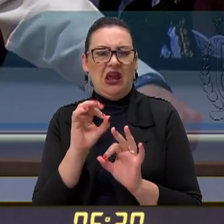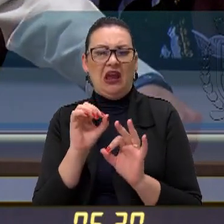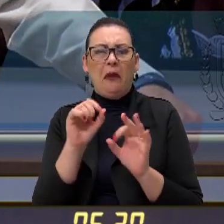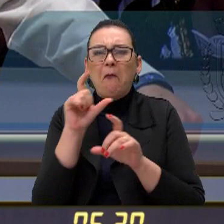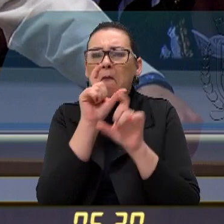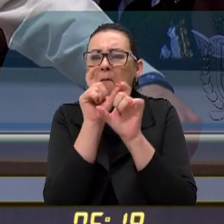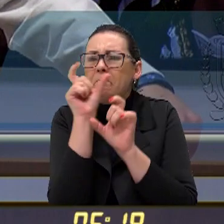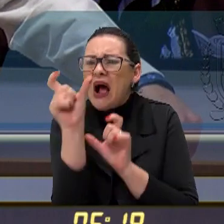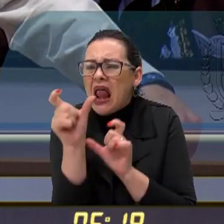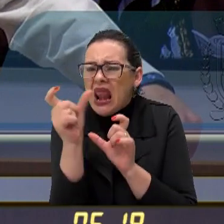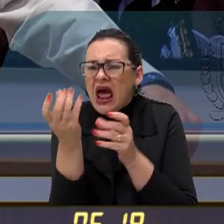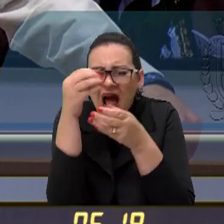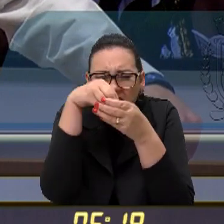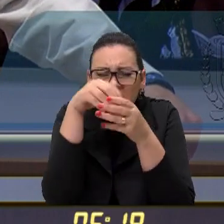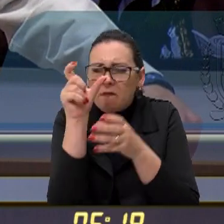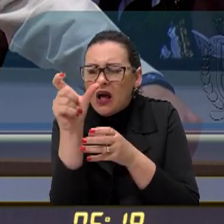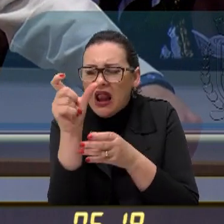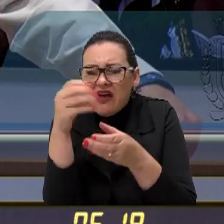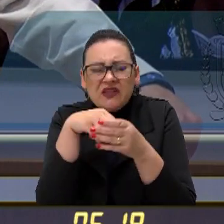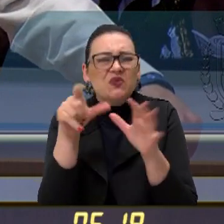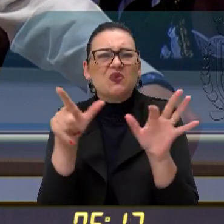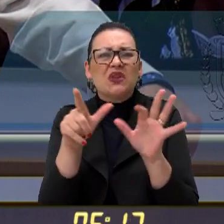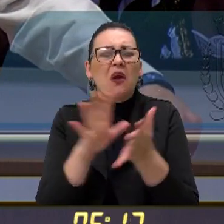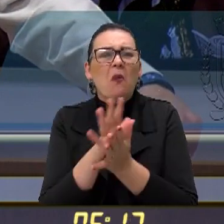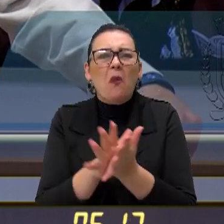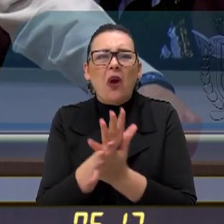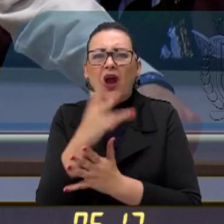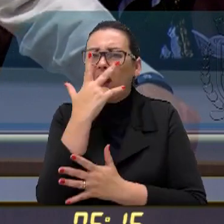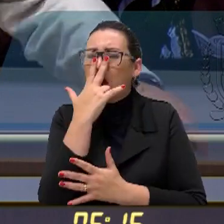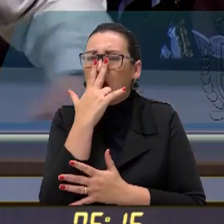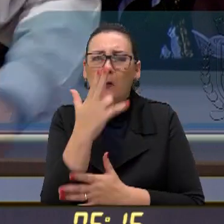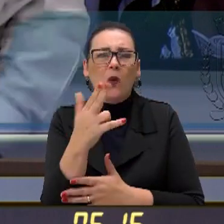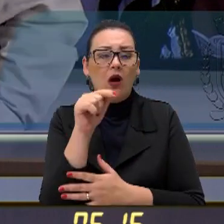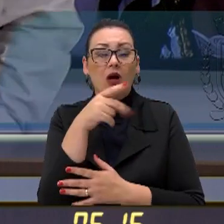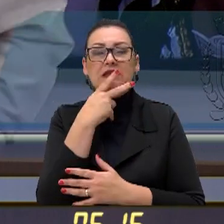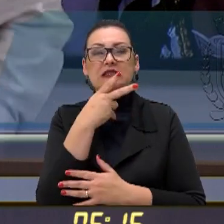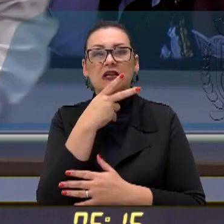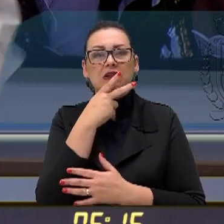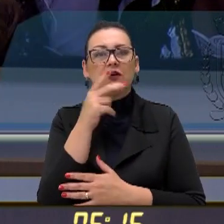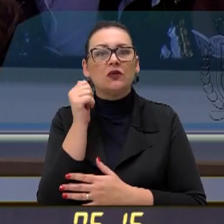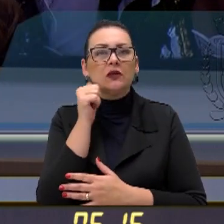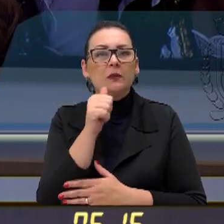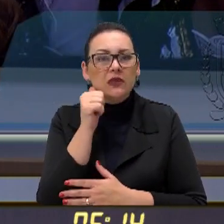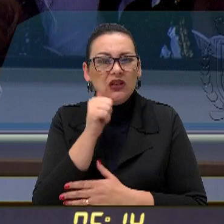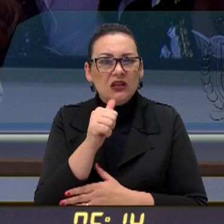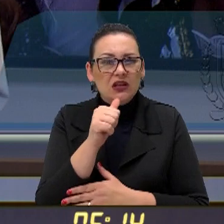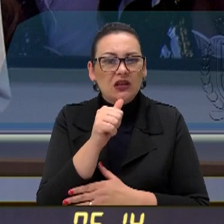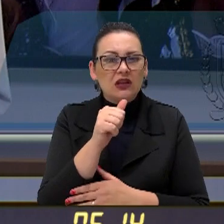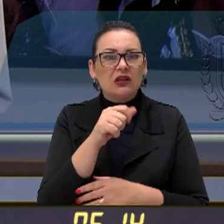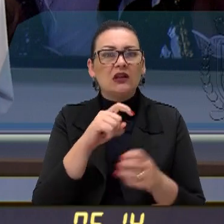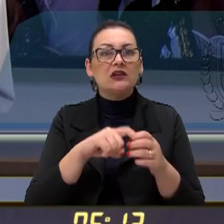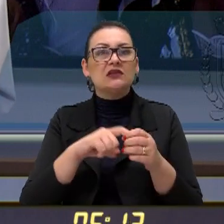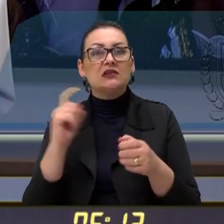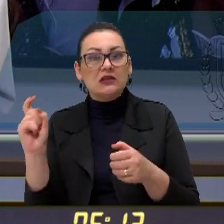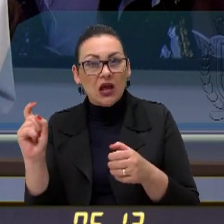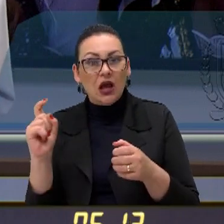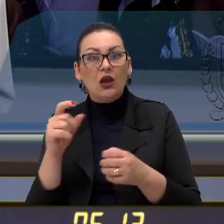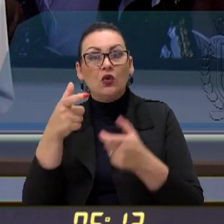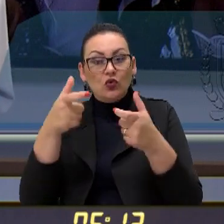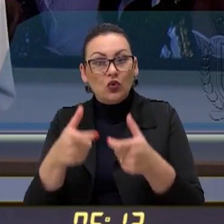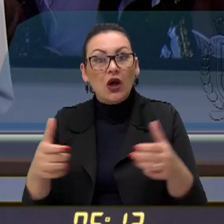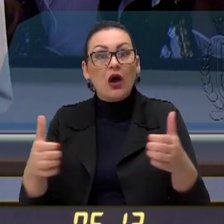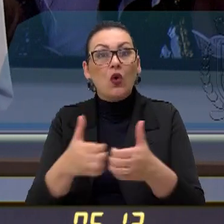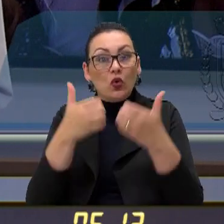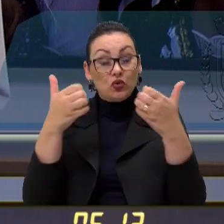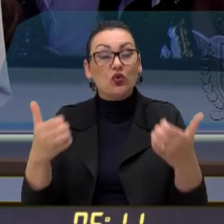adjetivo para enquadrá-la. Assim como aqui em Santa Cruz, uma menina que saiu do Parque do Outubro com toda a segurança